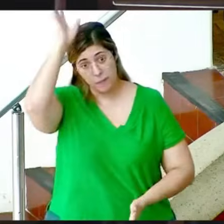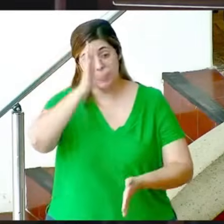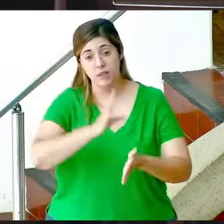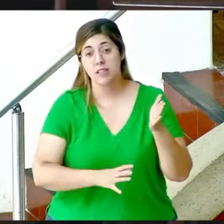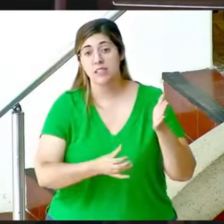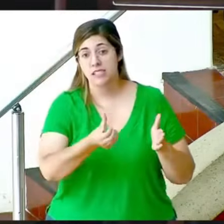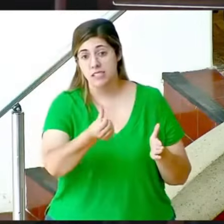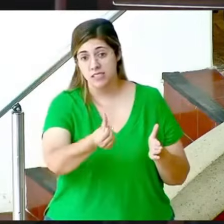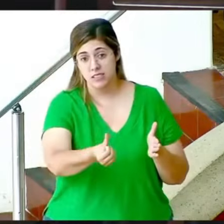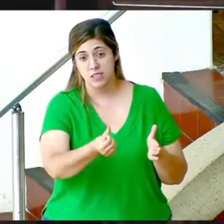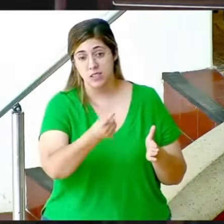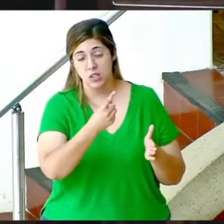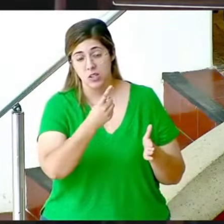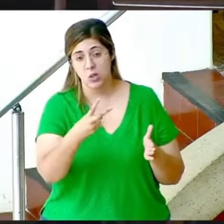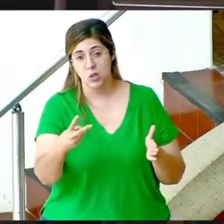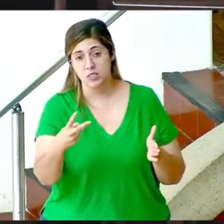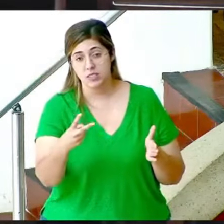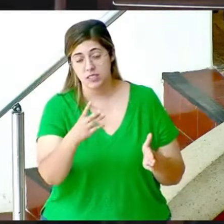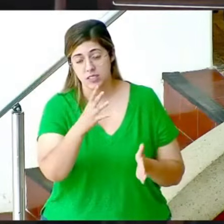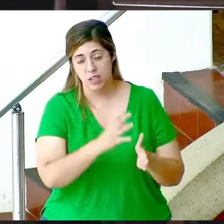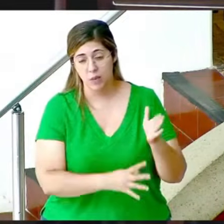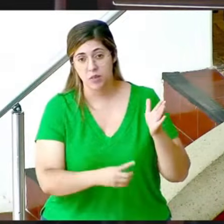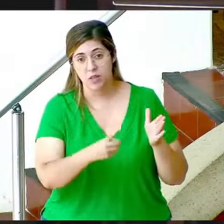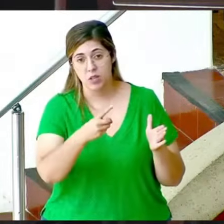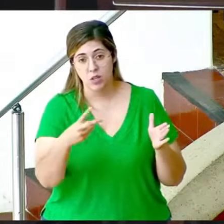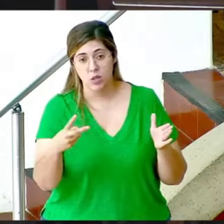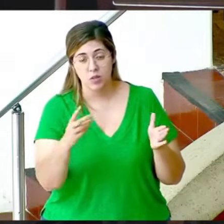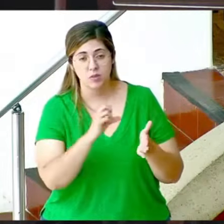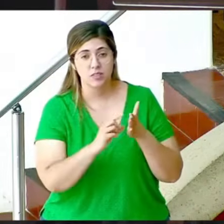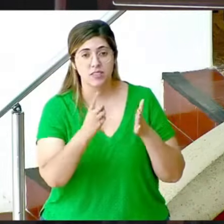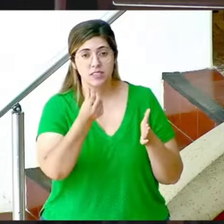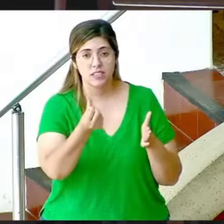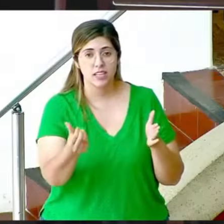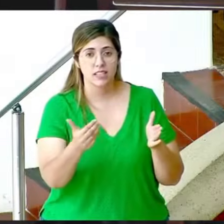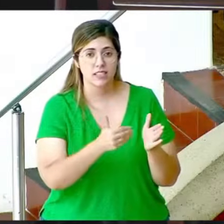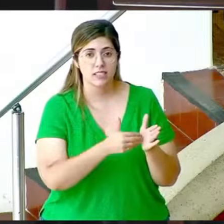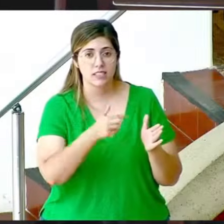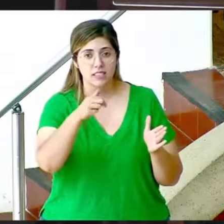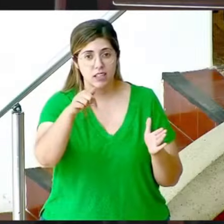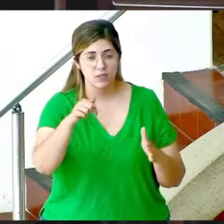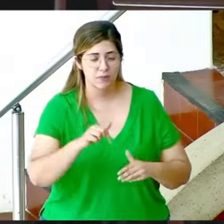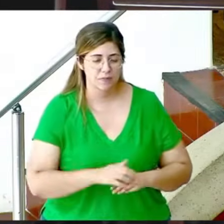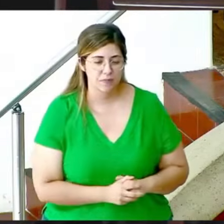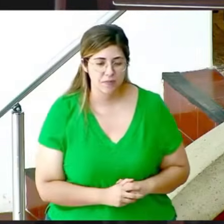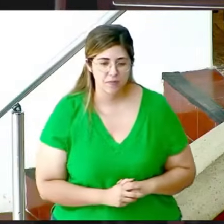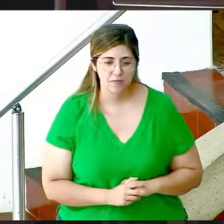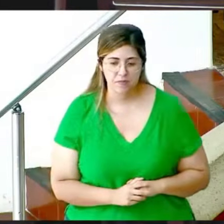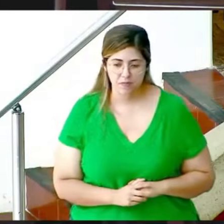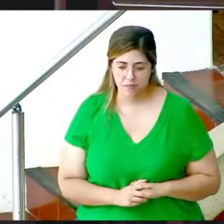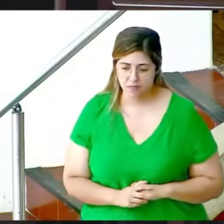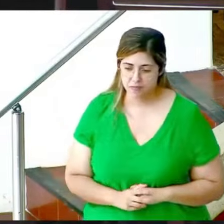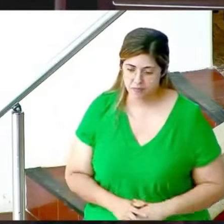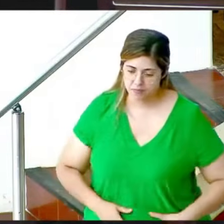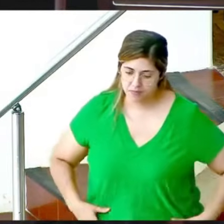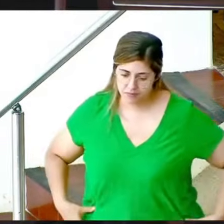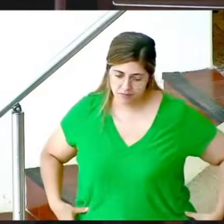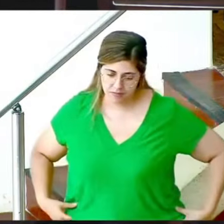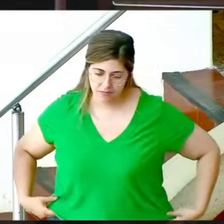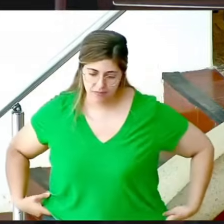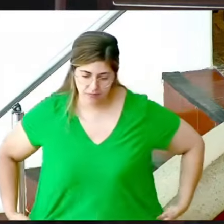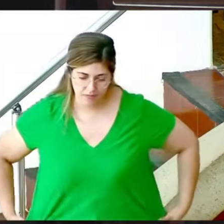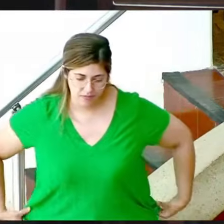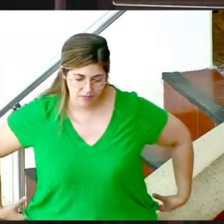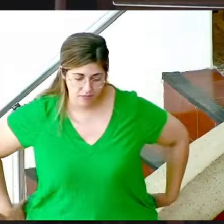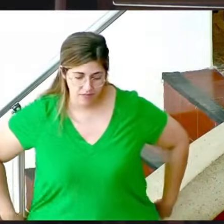6 e versículo 7. Romanos 12, 6 e 7. Mais uma vez, um texto dizendo